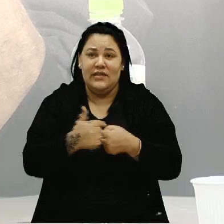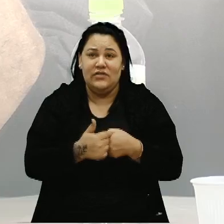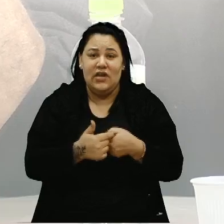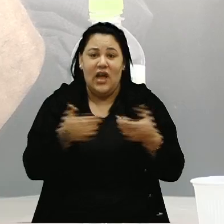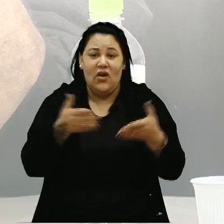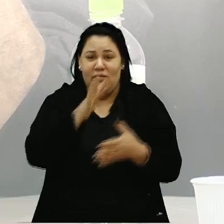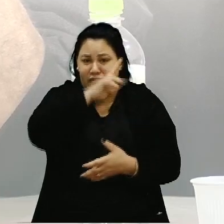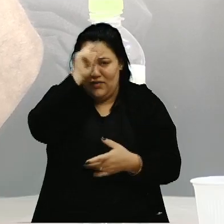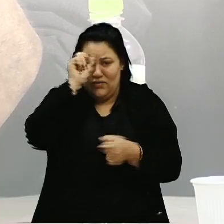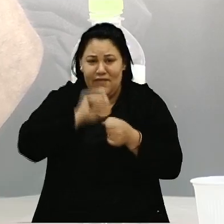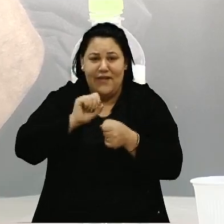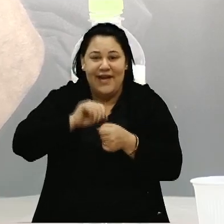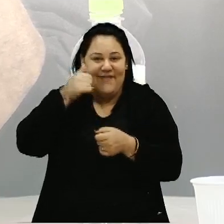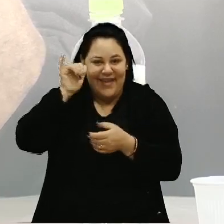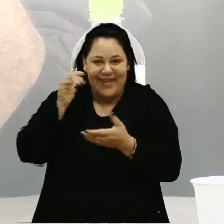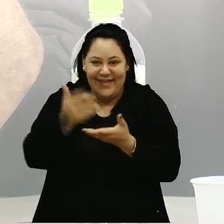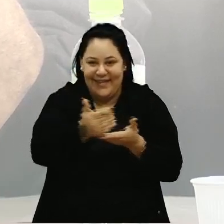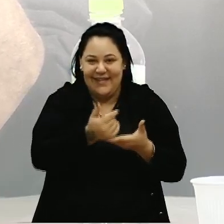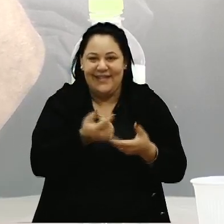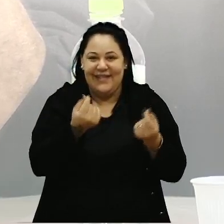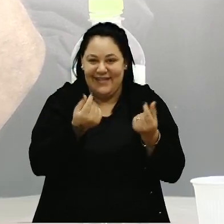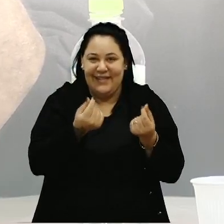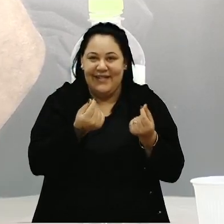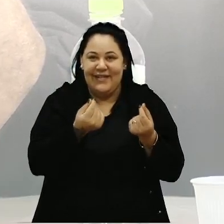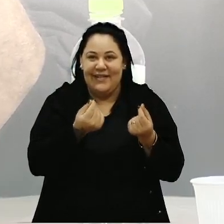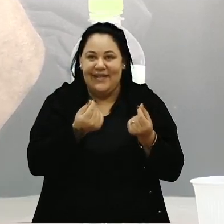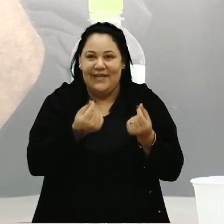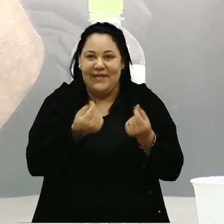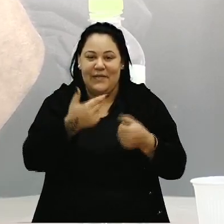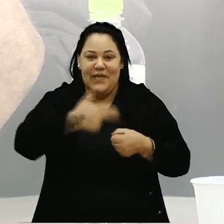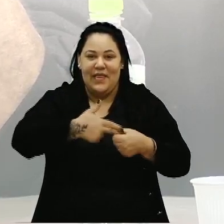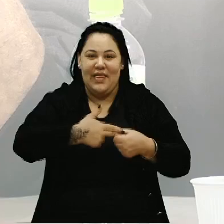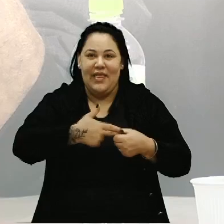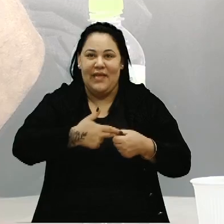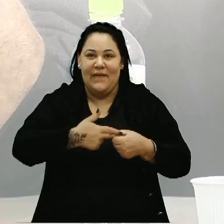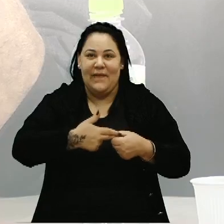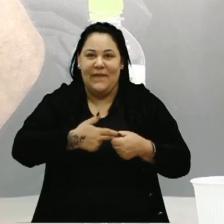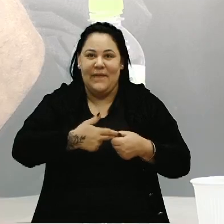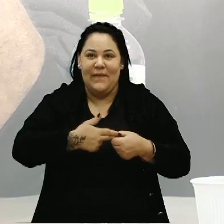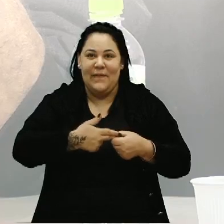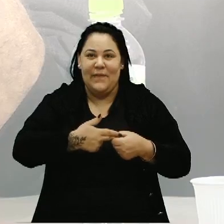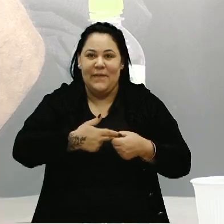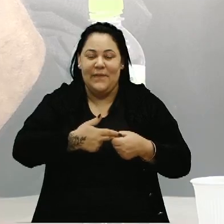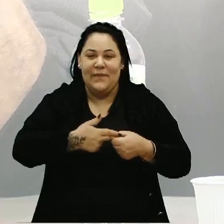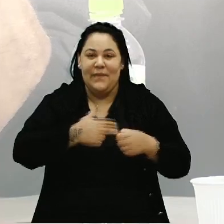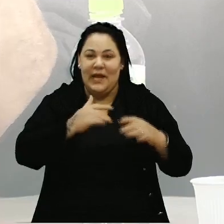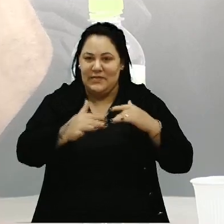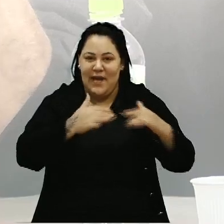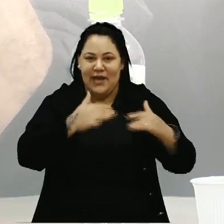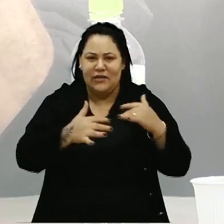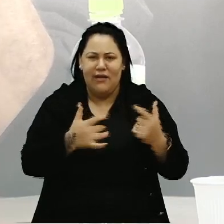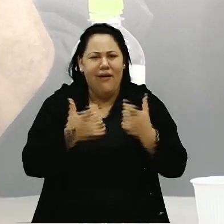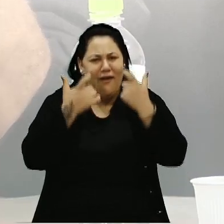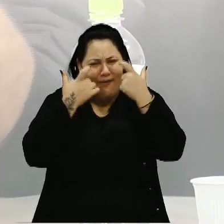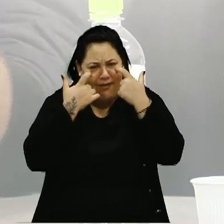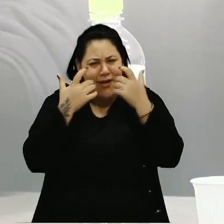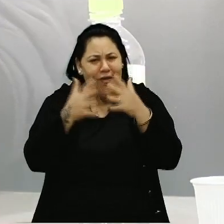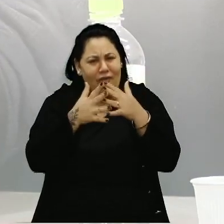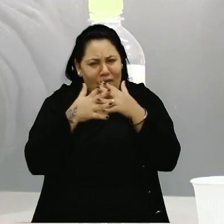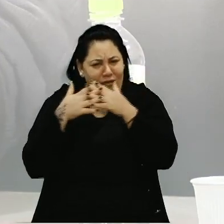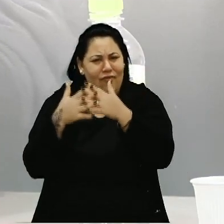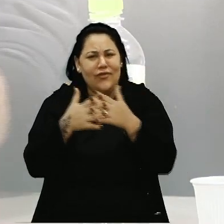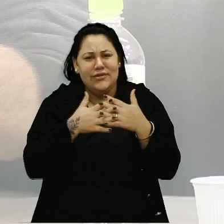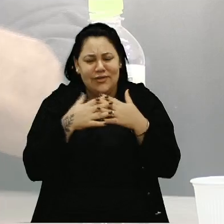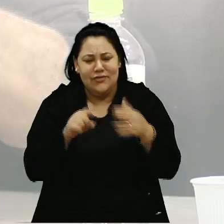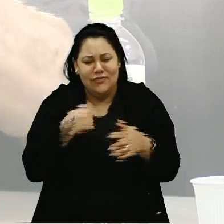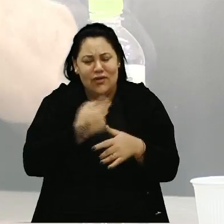vaquinhas para botar diesel para as máquinas desobstruírem o interior. Então, olha o caos que está o nosso